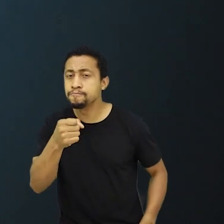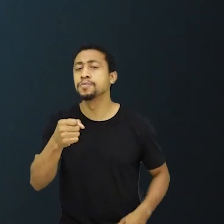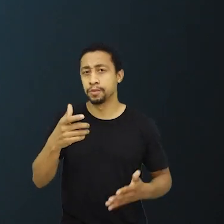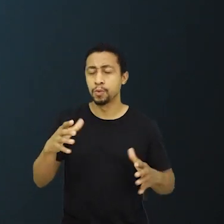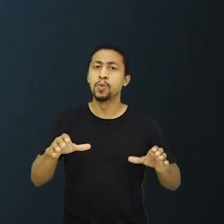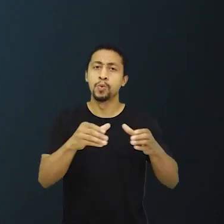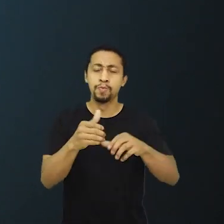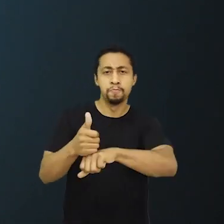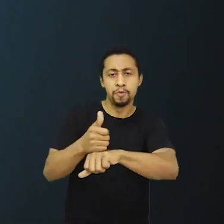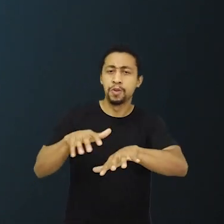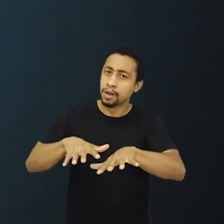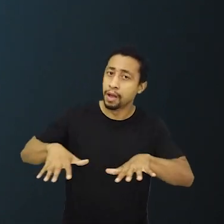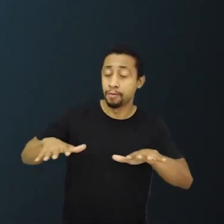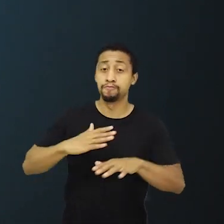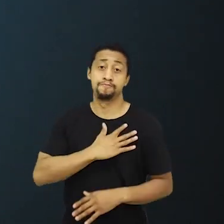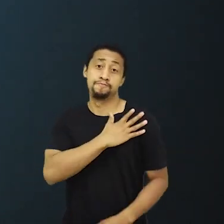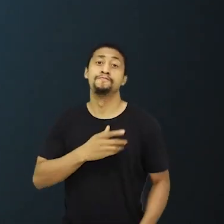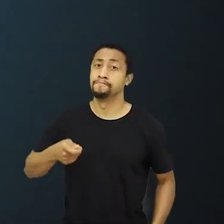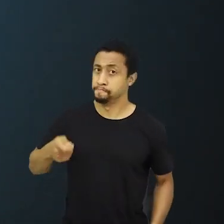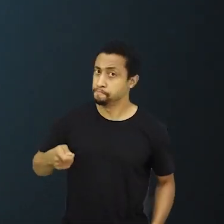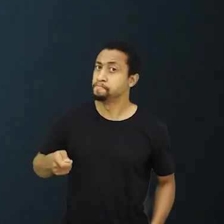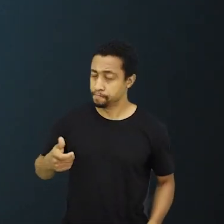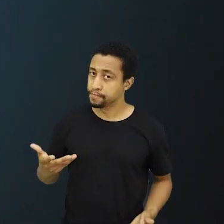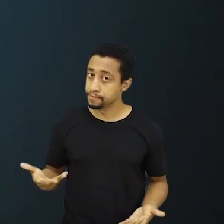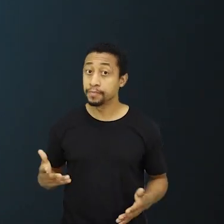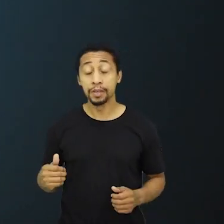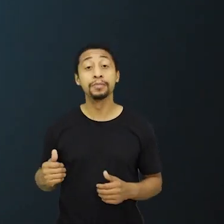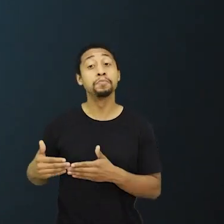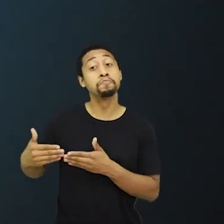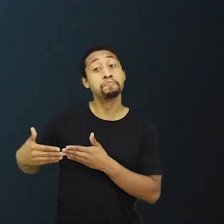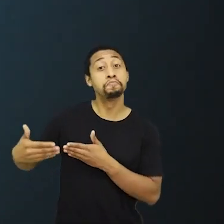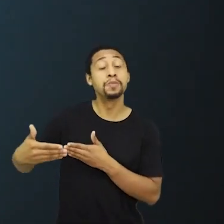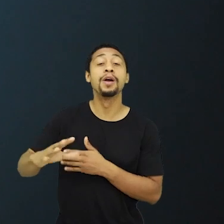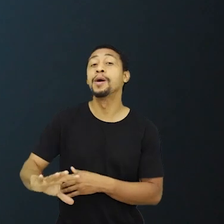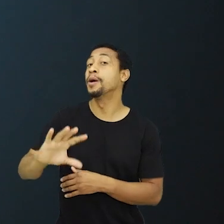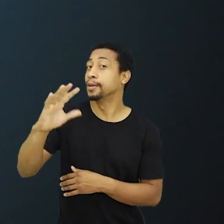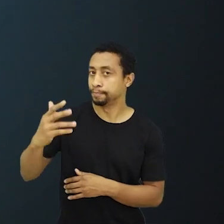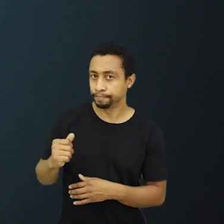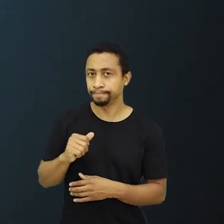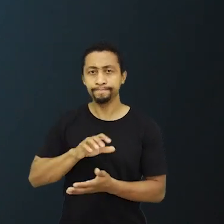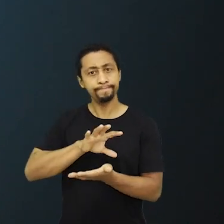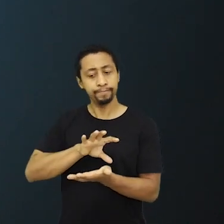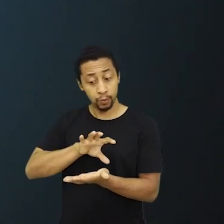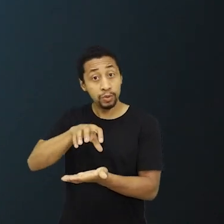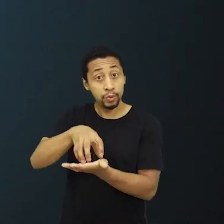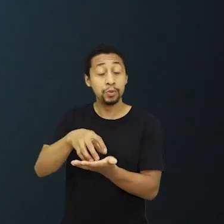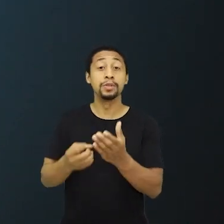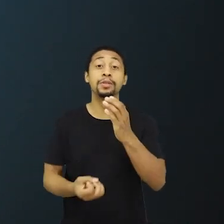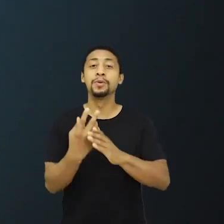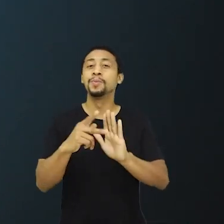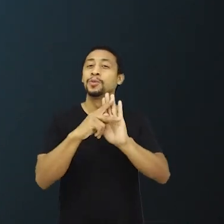período da ditadura militar. Nesse caminho, o Instituto tinha lançado um projeto naquela época